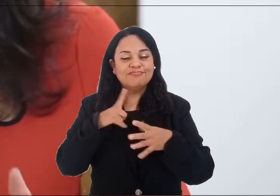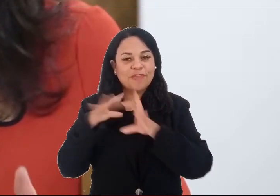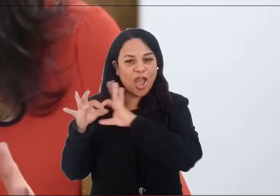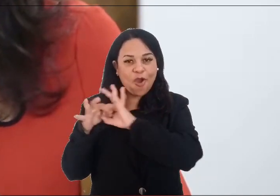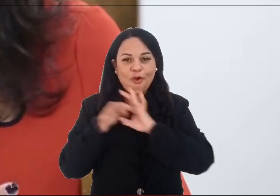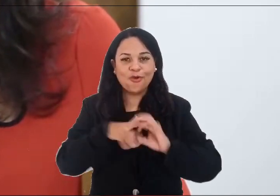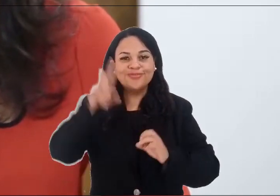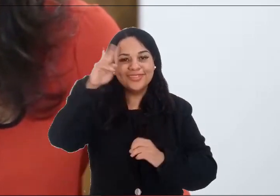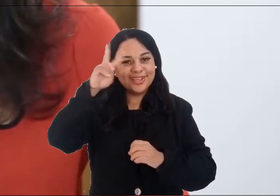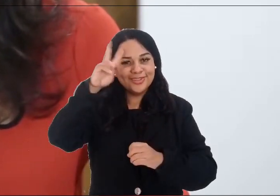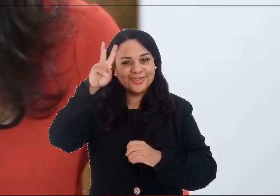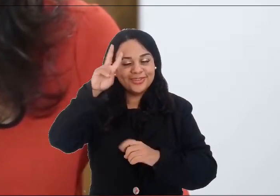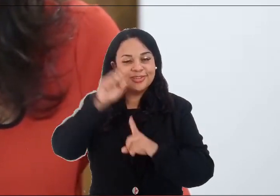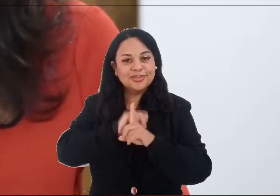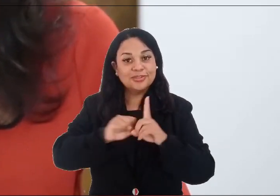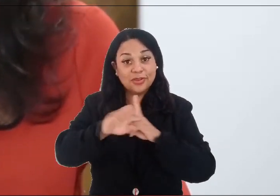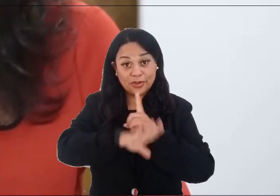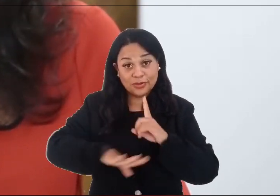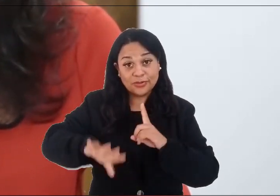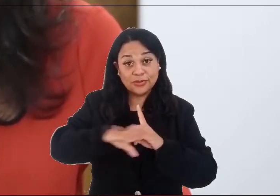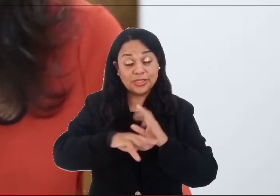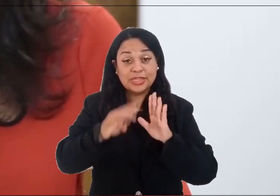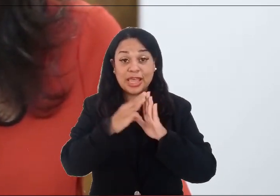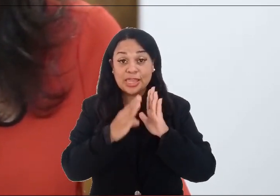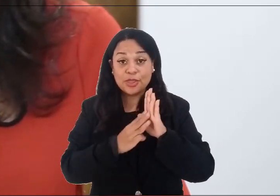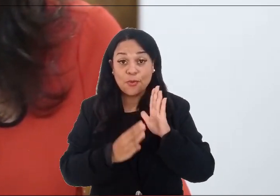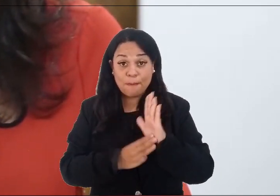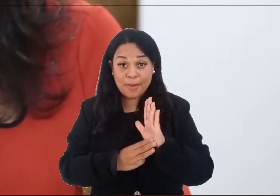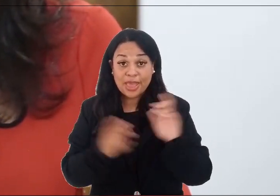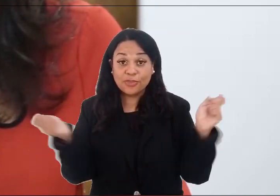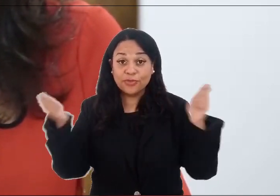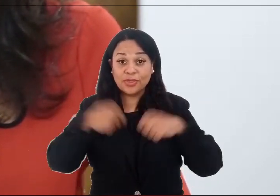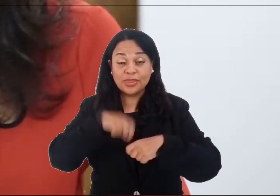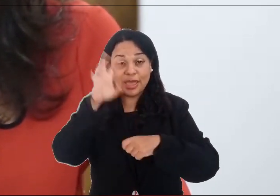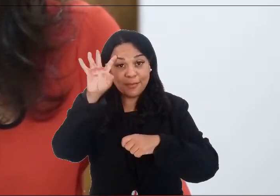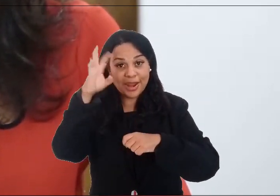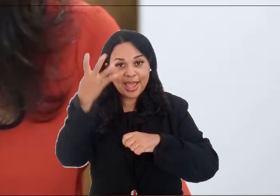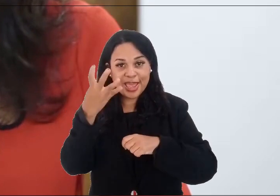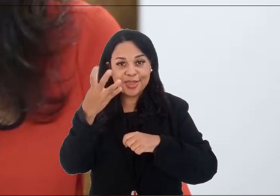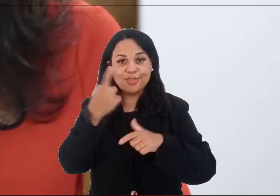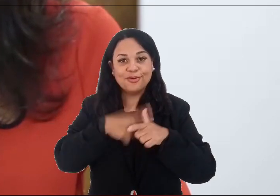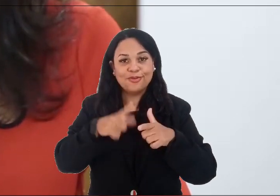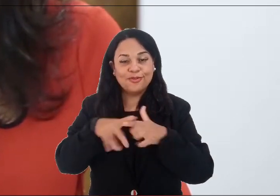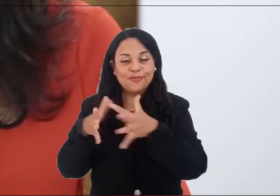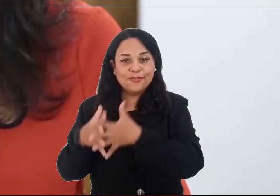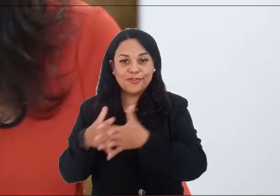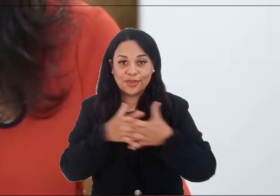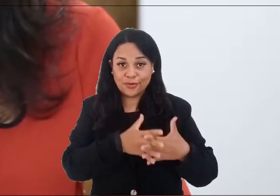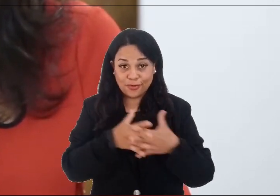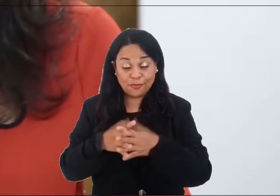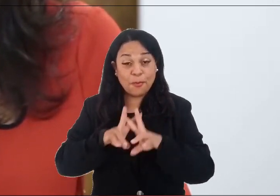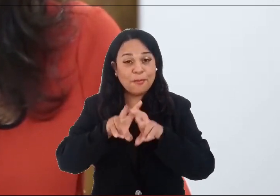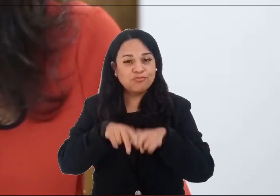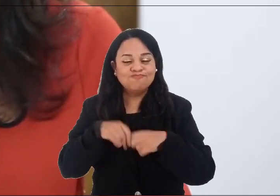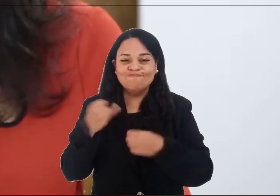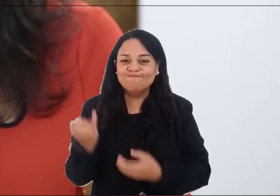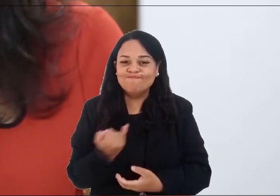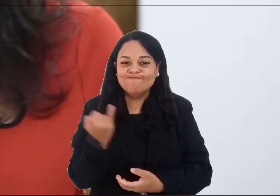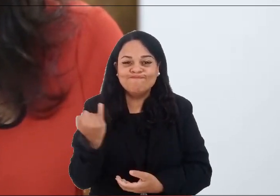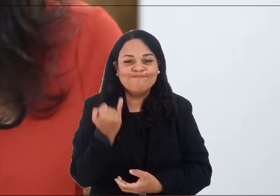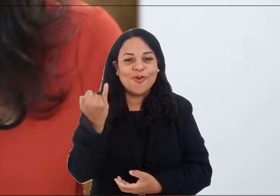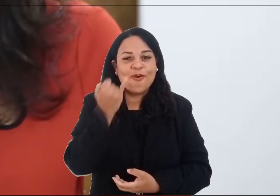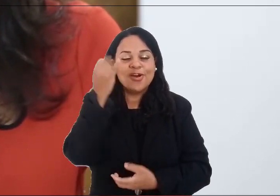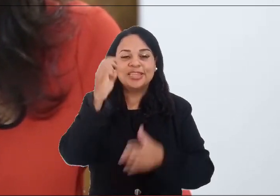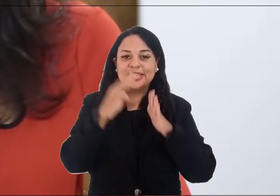e os métodos consensuais de solução de conflitos. Ao final da unidade, você será capaz de compreender a importância desses métodos para